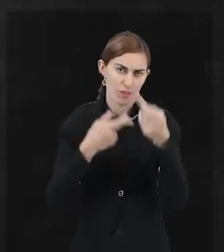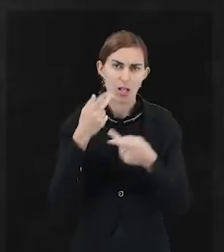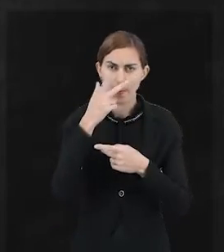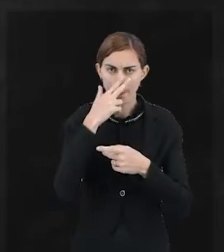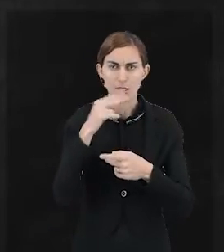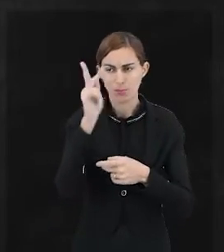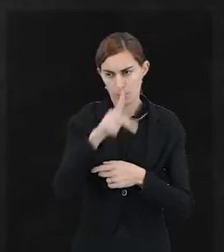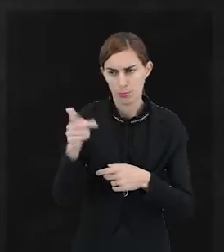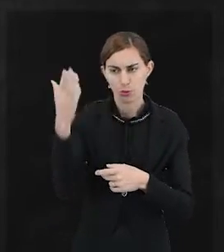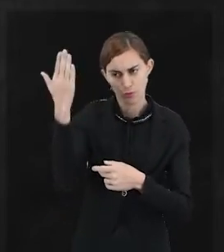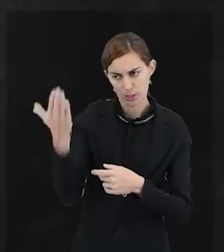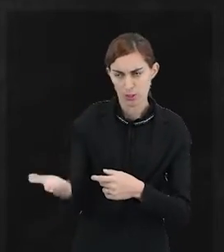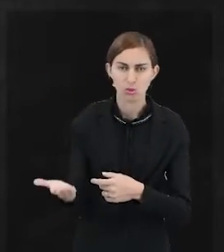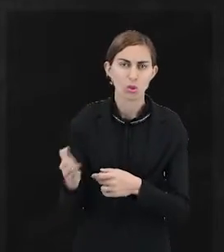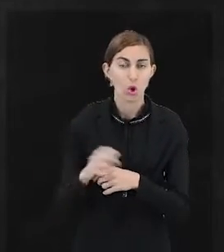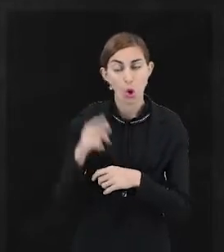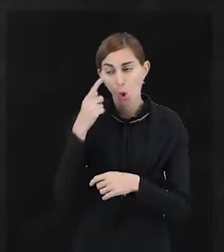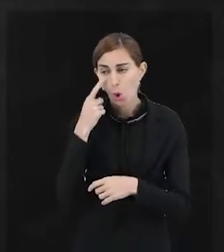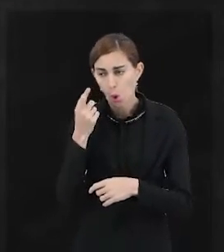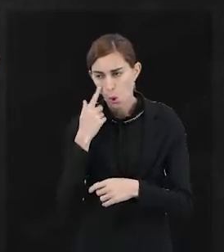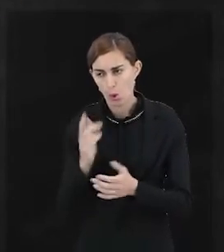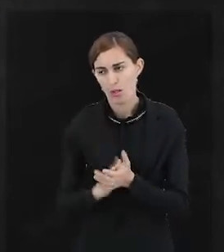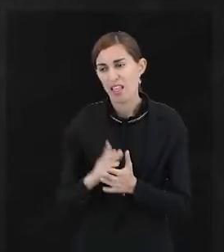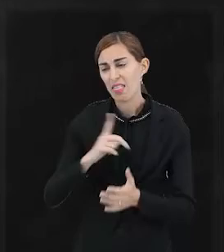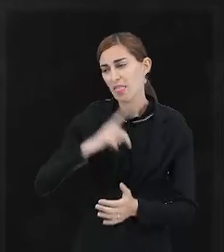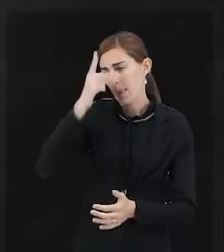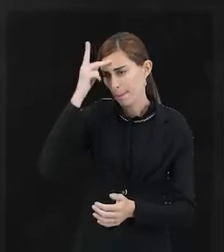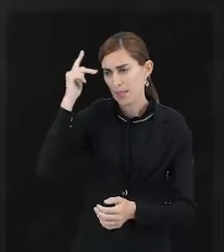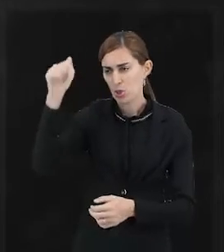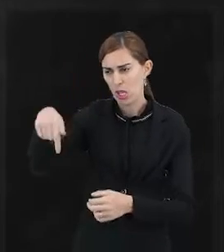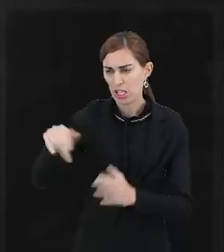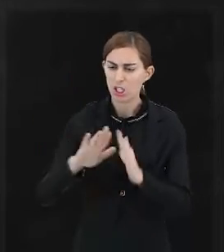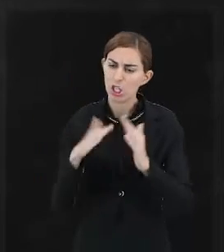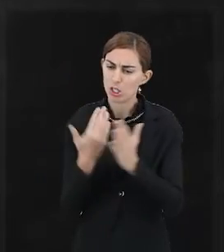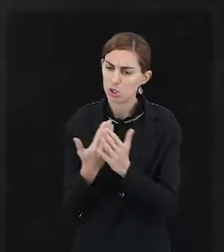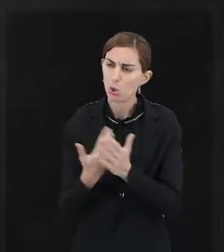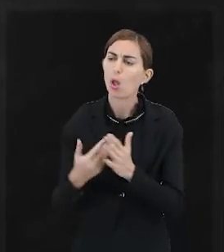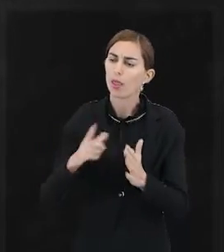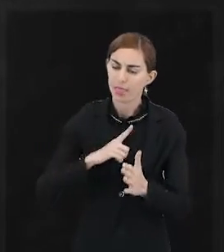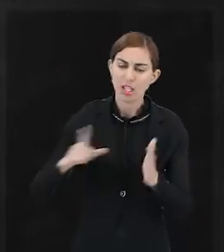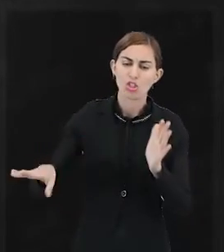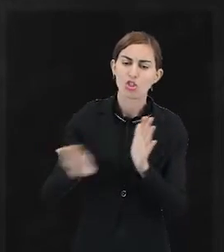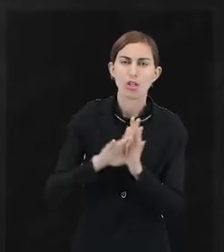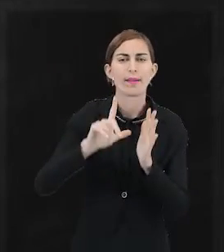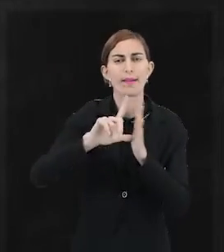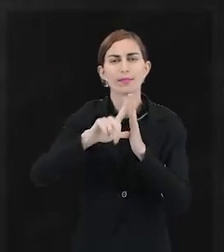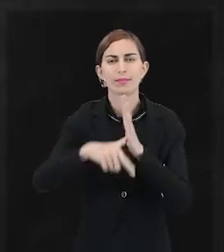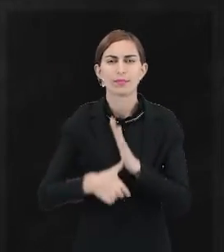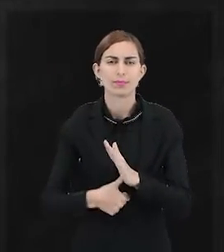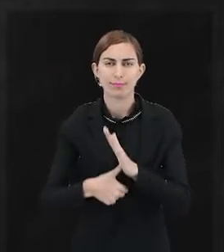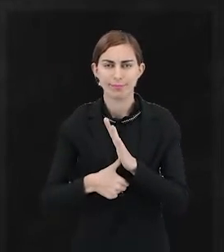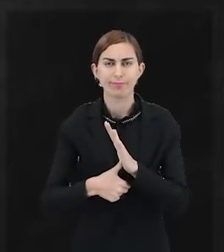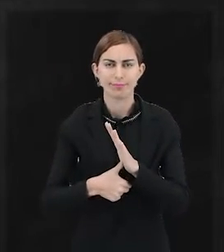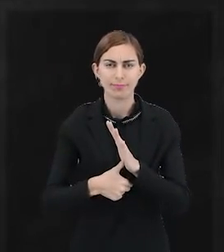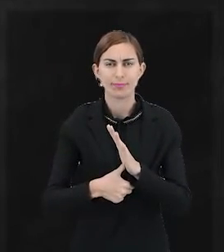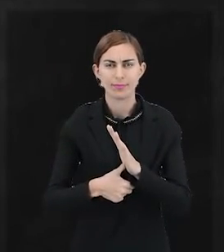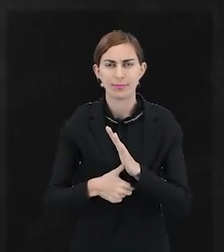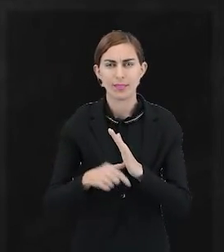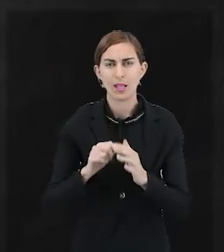mesma professora, a gente não pode dizer, olha, tem pessoas aqui na escola que têm chegado atrasado. O ideal é que esse feedback